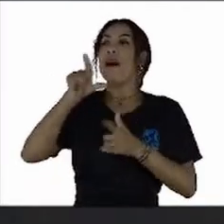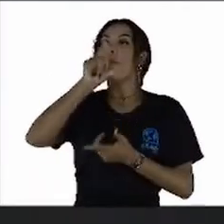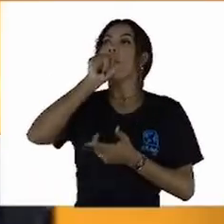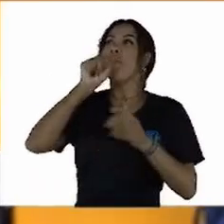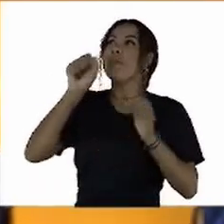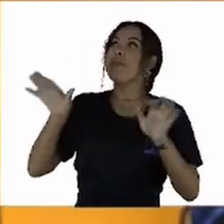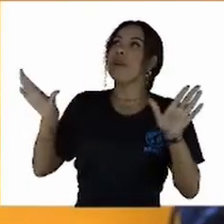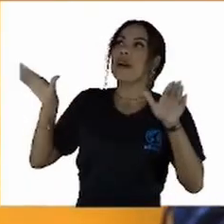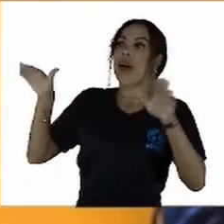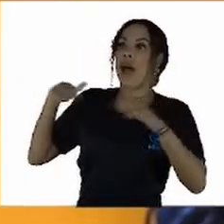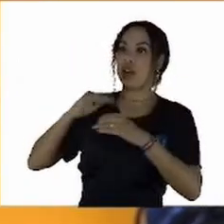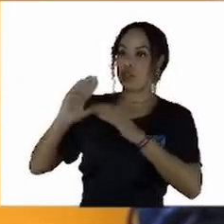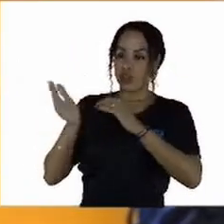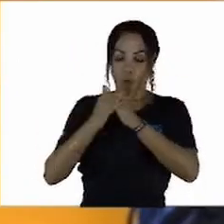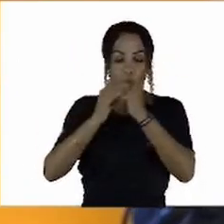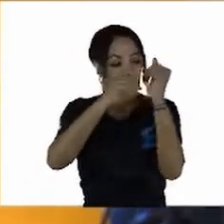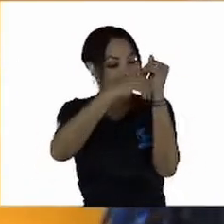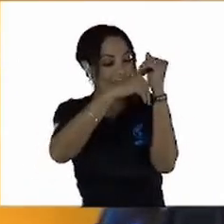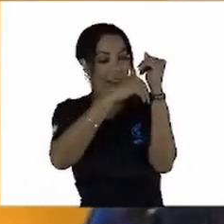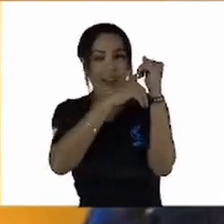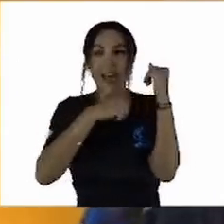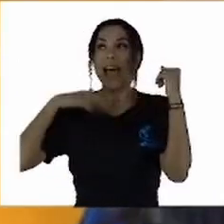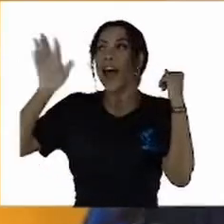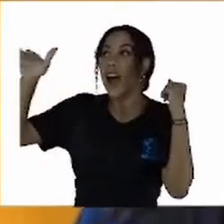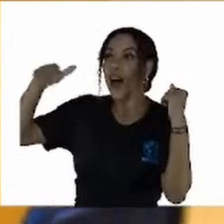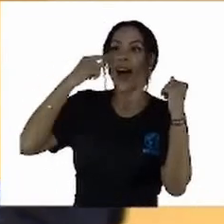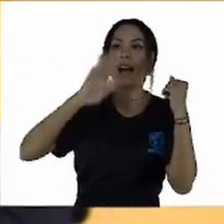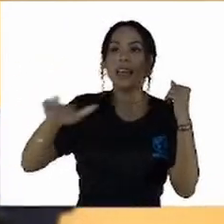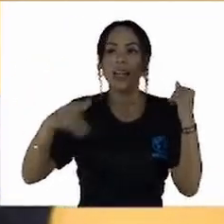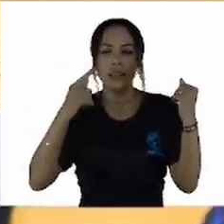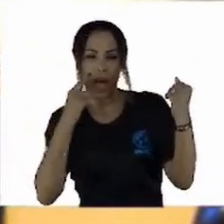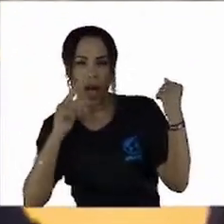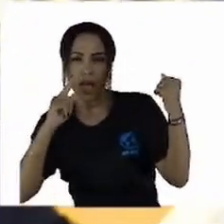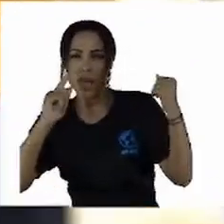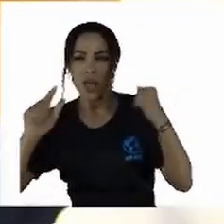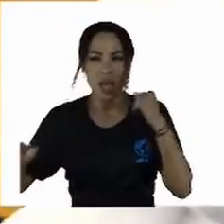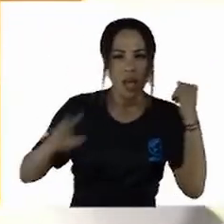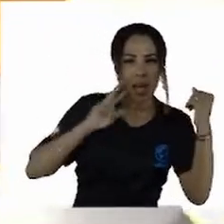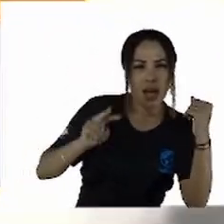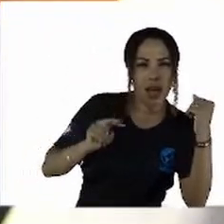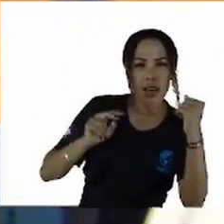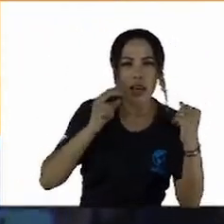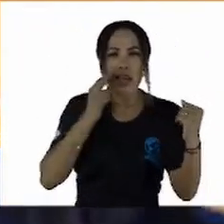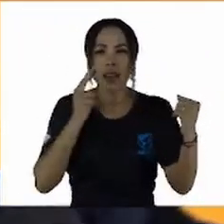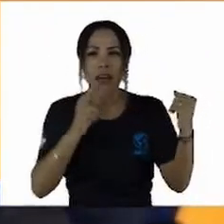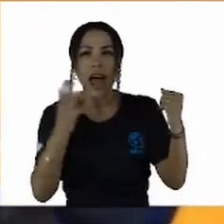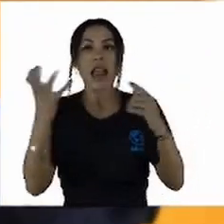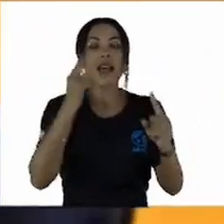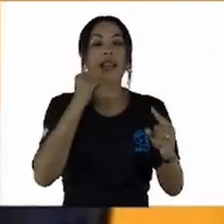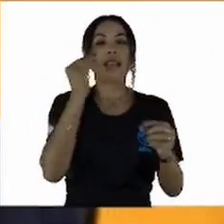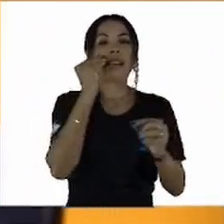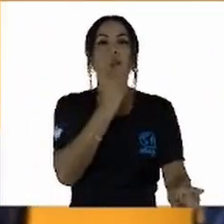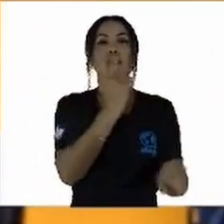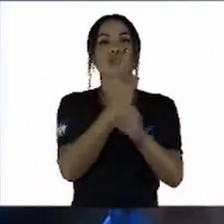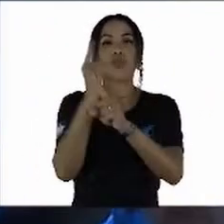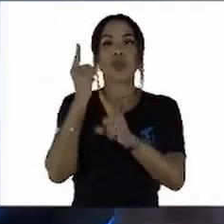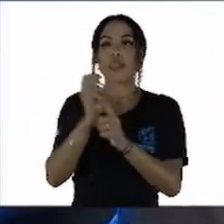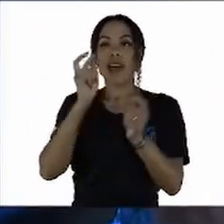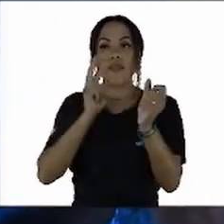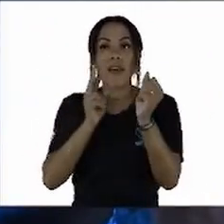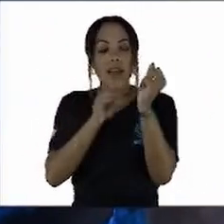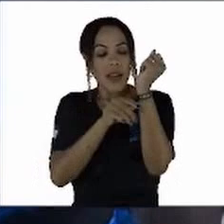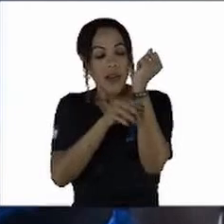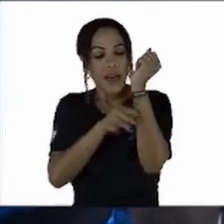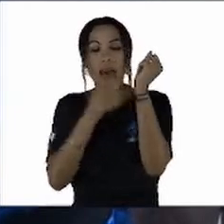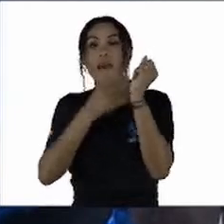Aí o pombo tá escondido aqui na manga do paletó. Aí tu tá, alô, galerinha? A criança já tá aqui na capoeira te olhando, ó. Que ela quer descobrir a mágica. Se ela vê uma peninha branca